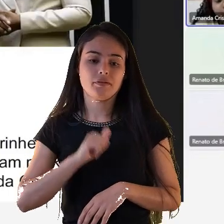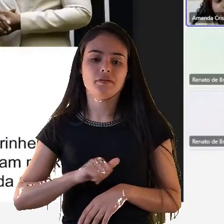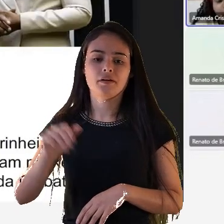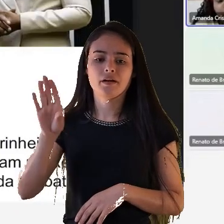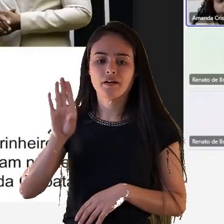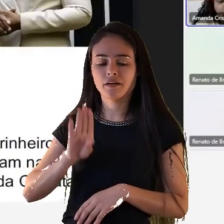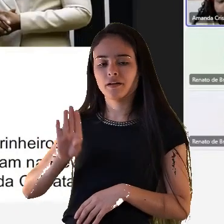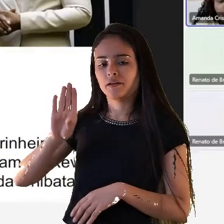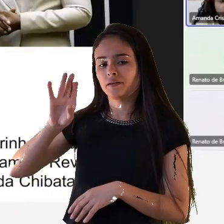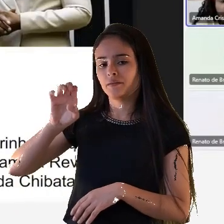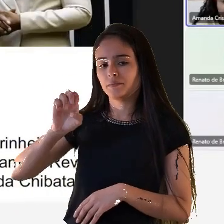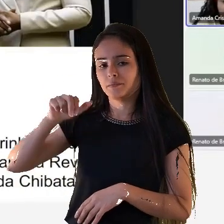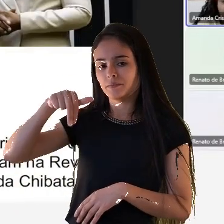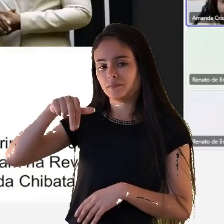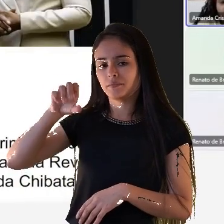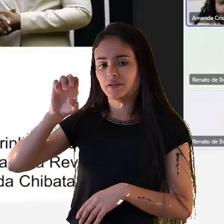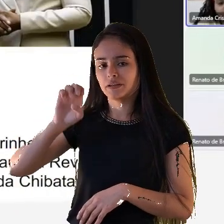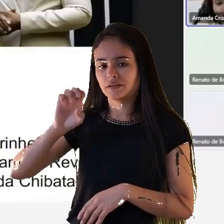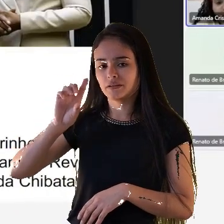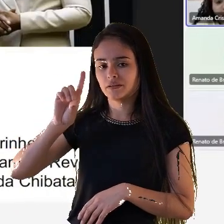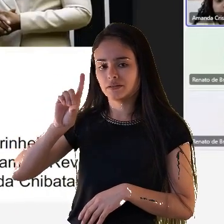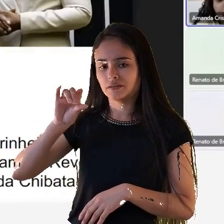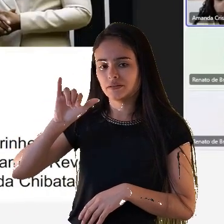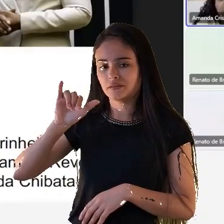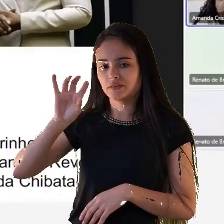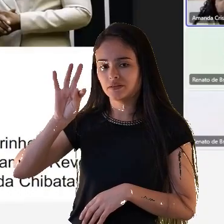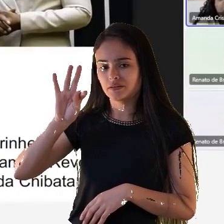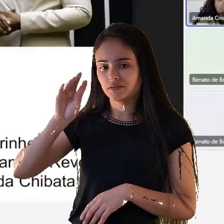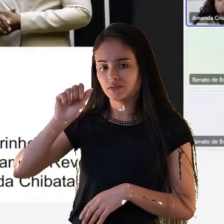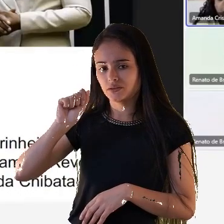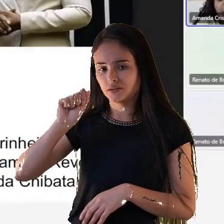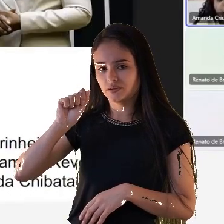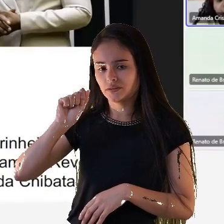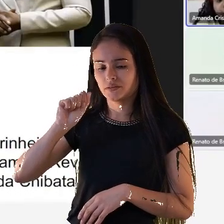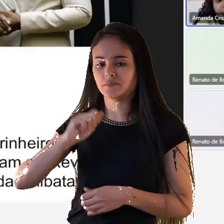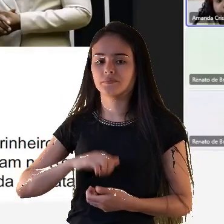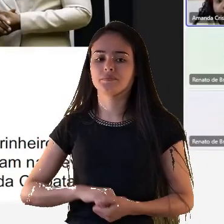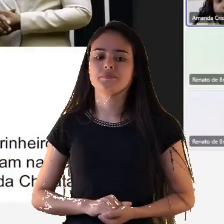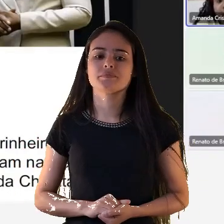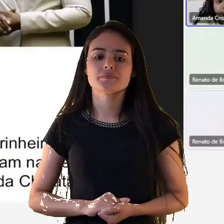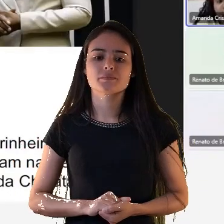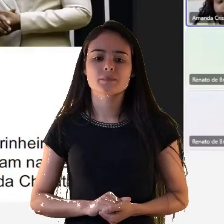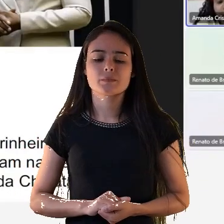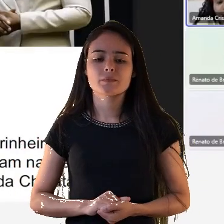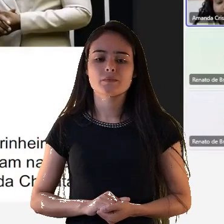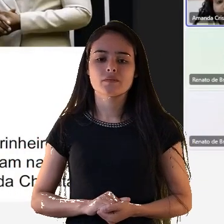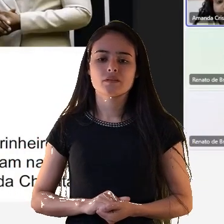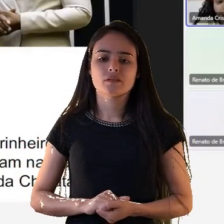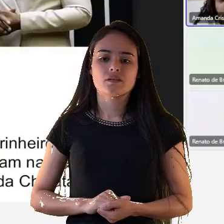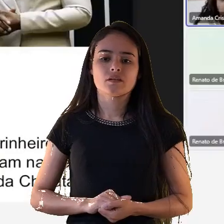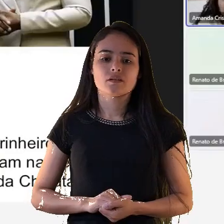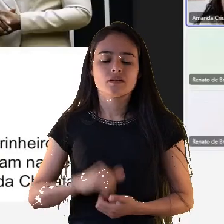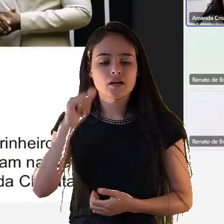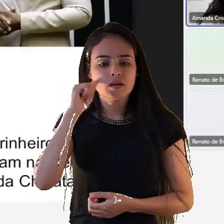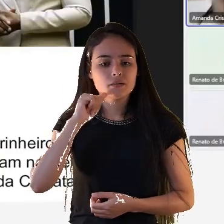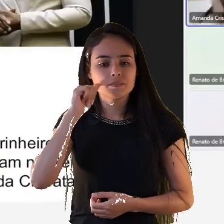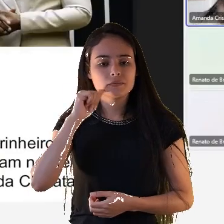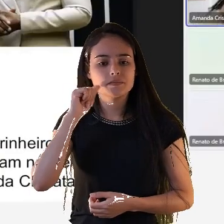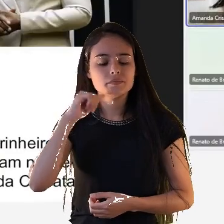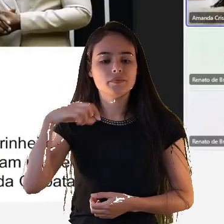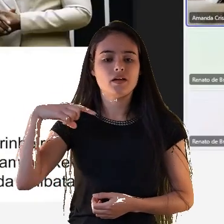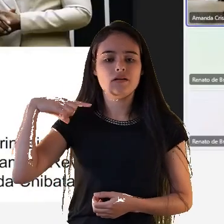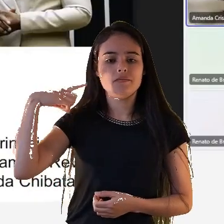hoje é deputada federal, mas já foi senadora, né? Foi considerada a primeira senadora negra do Brasil, junto